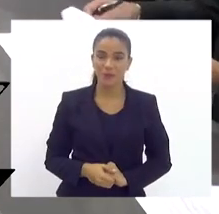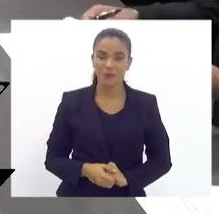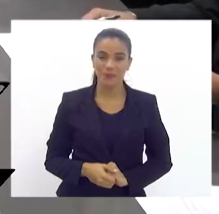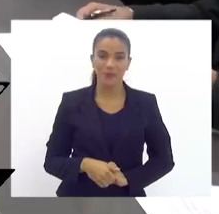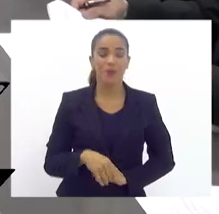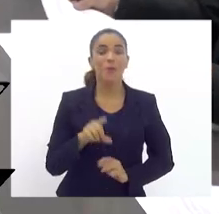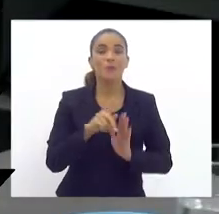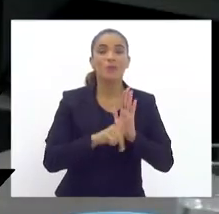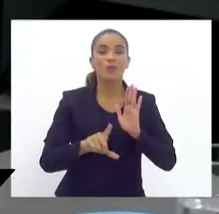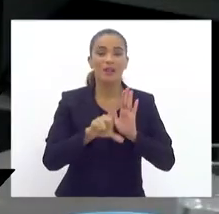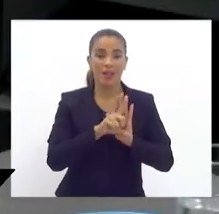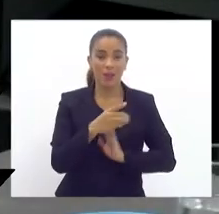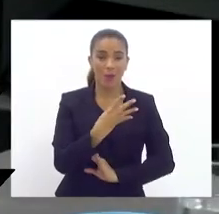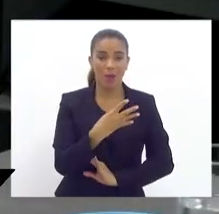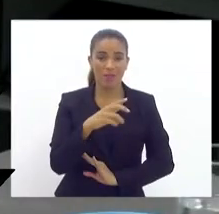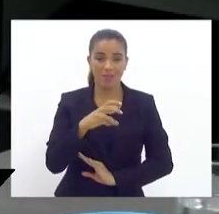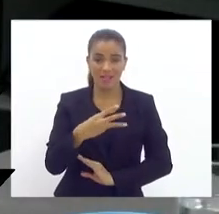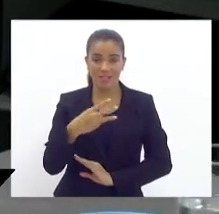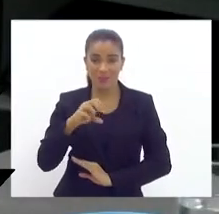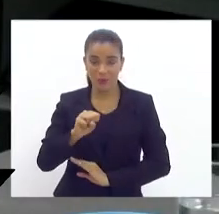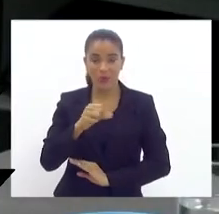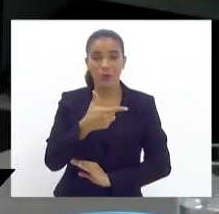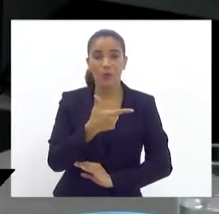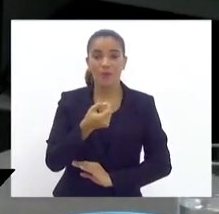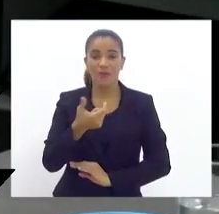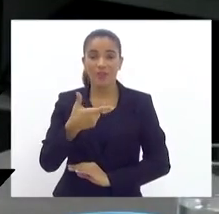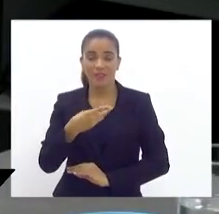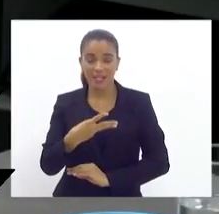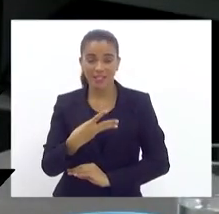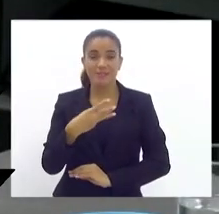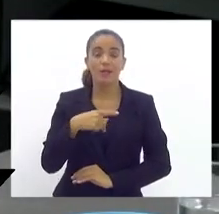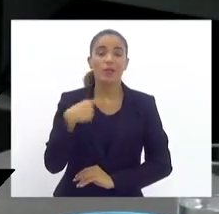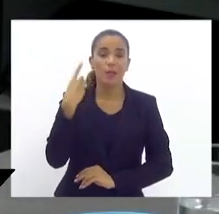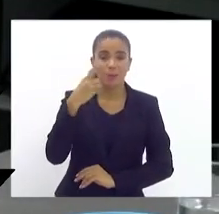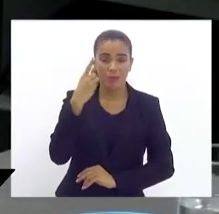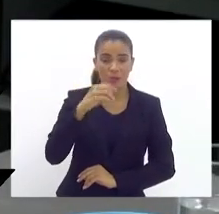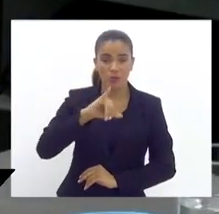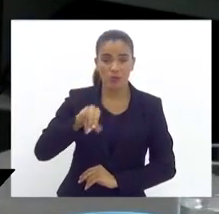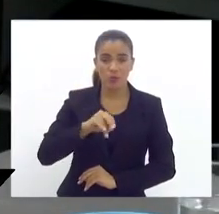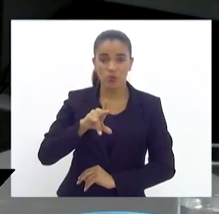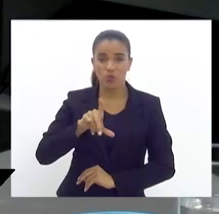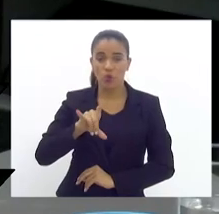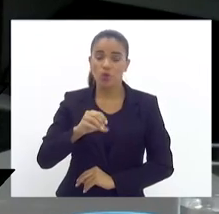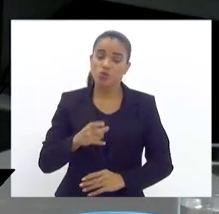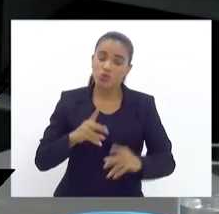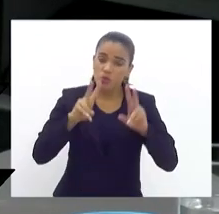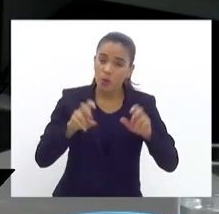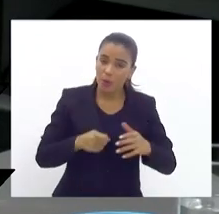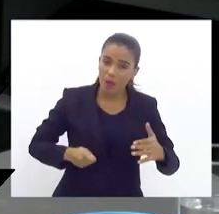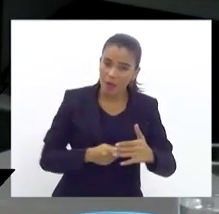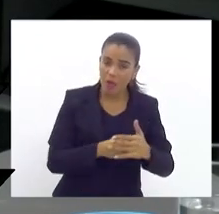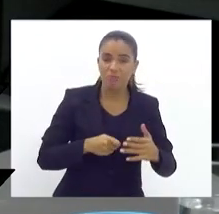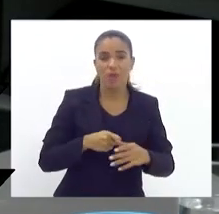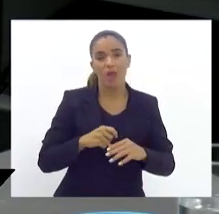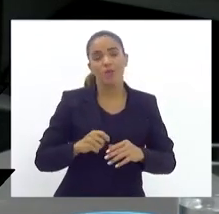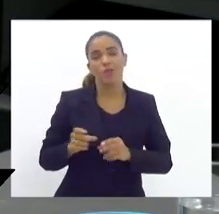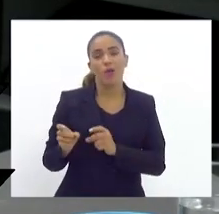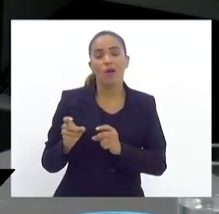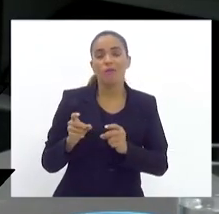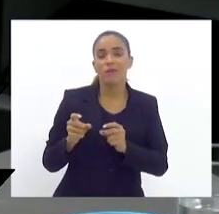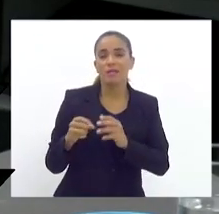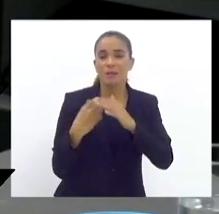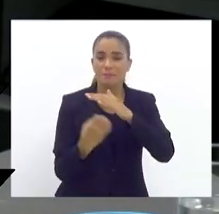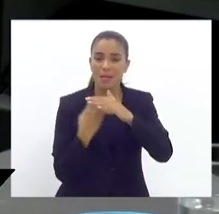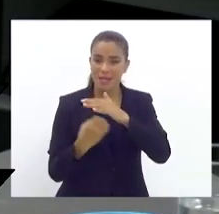Projeto de lei 438 de 2023, de autoria do deputado Júlio Rocha, que dispõe sobre a obrigatoriedade das concessionárias de energia